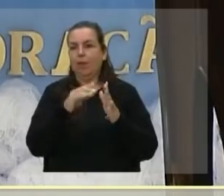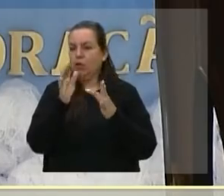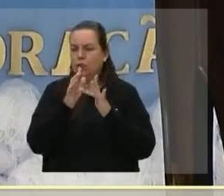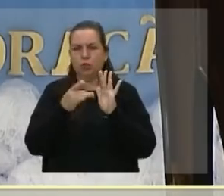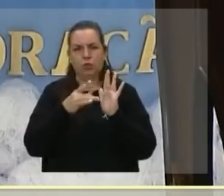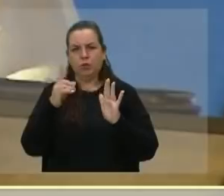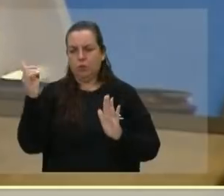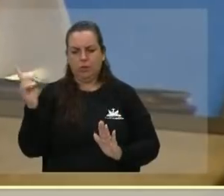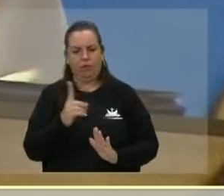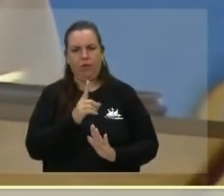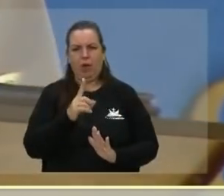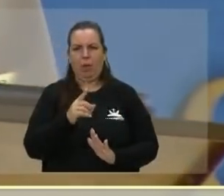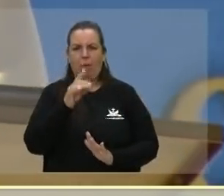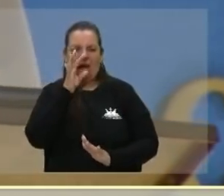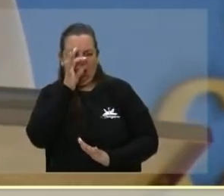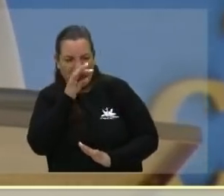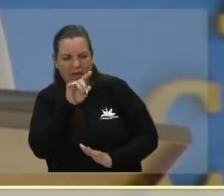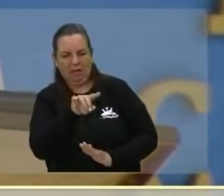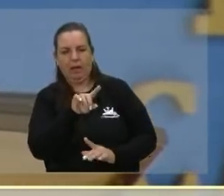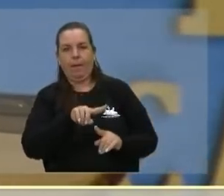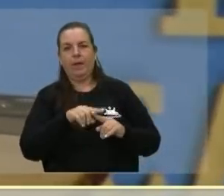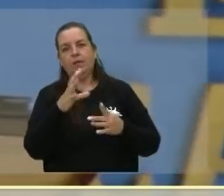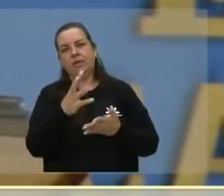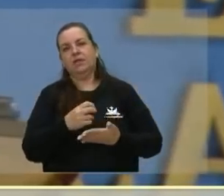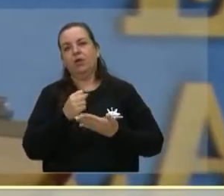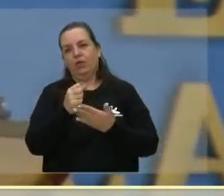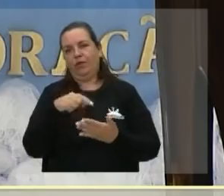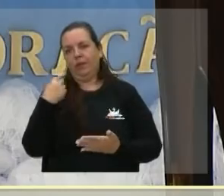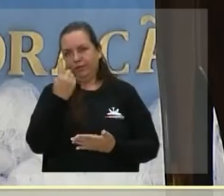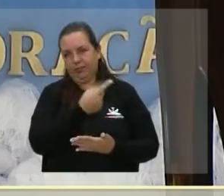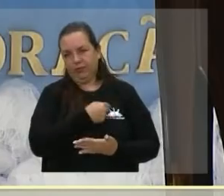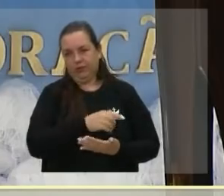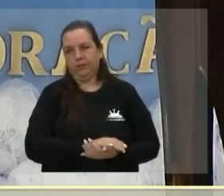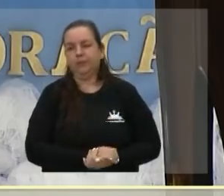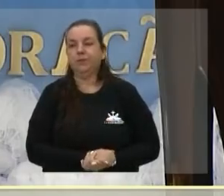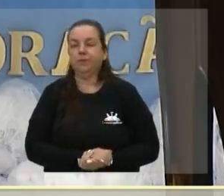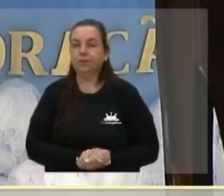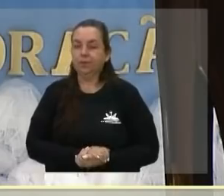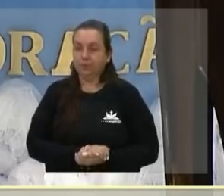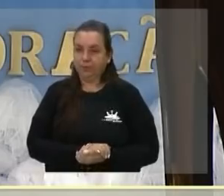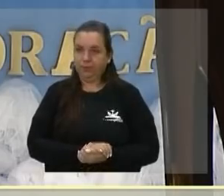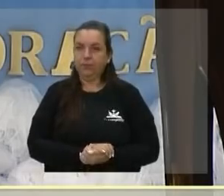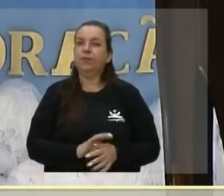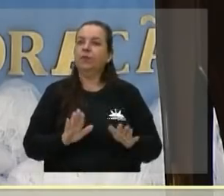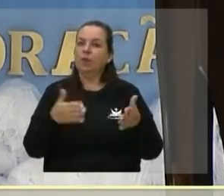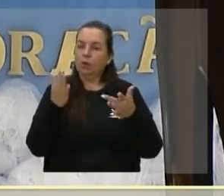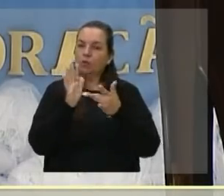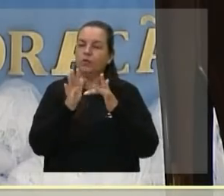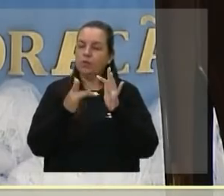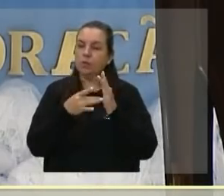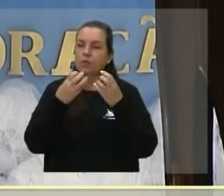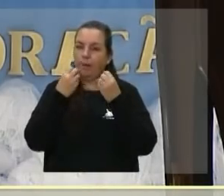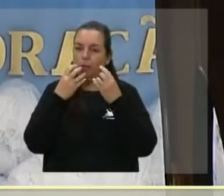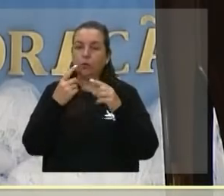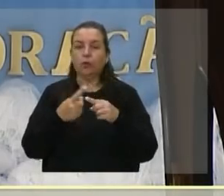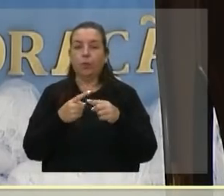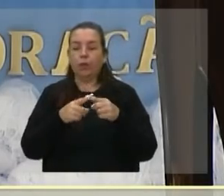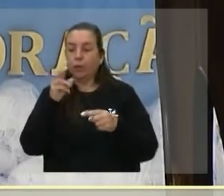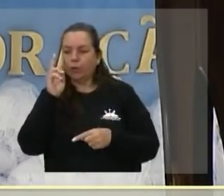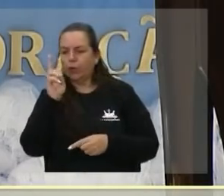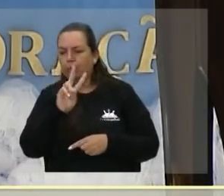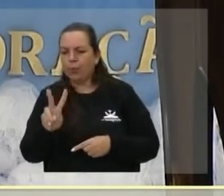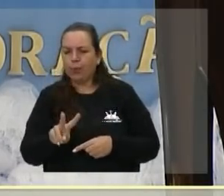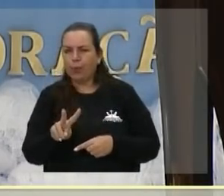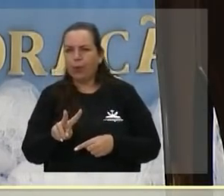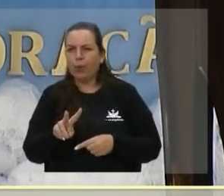condenar mas para salvar quando jesus é benigno porque quando ele olhou